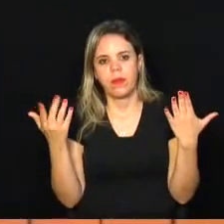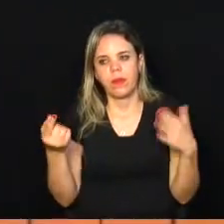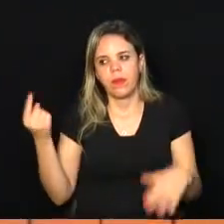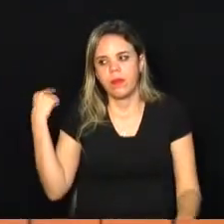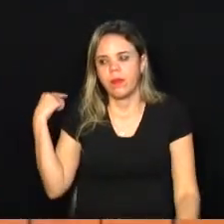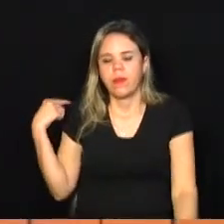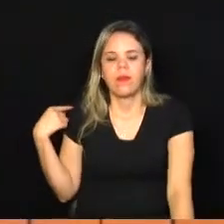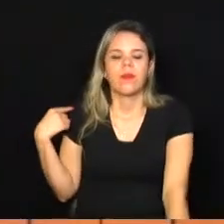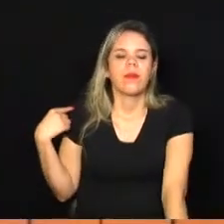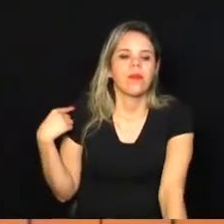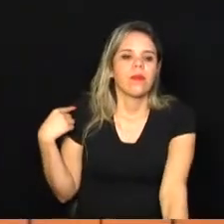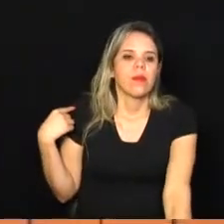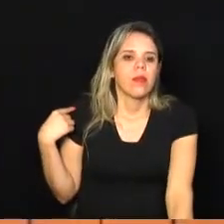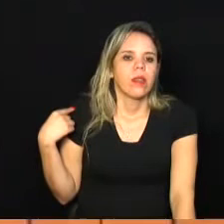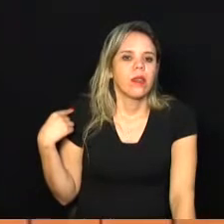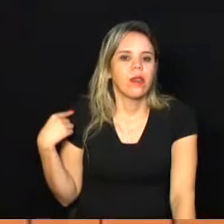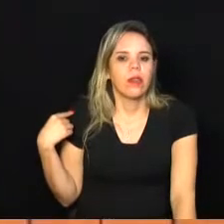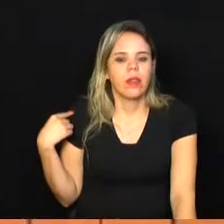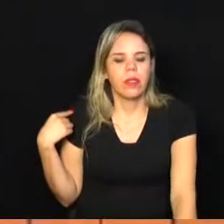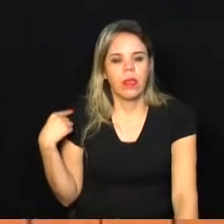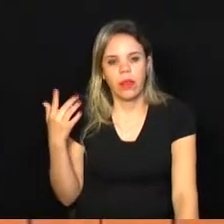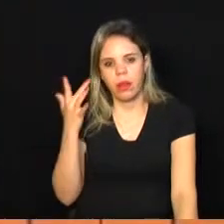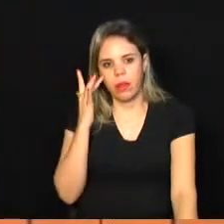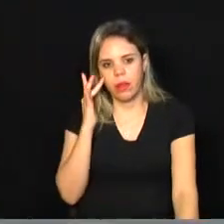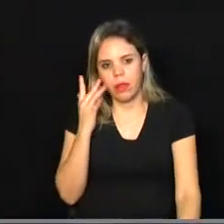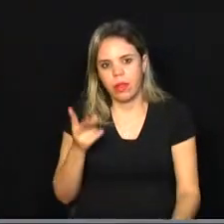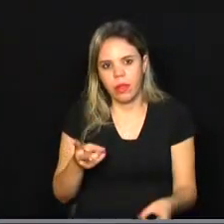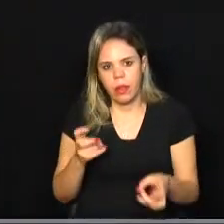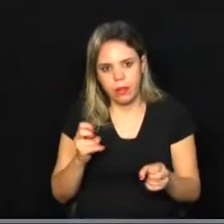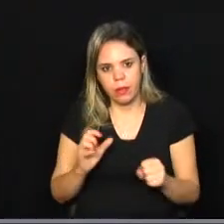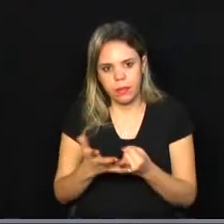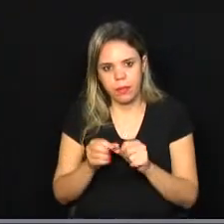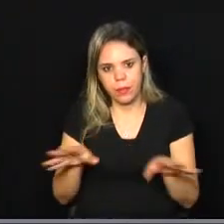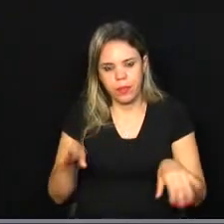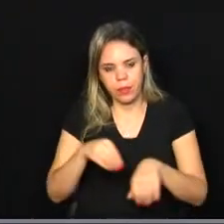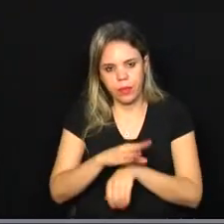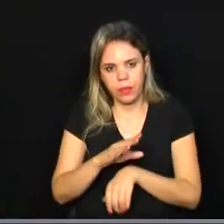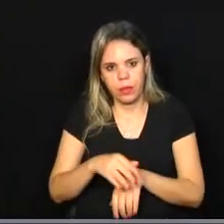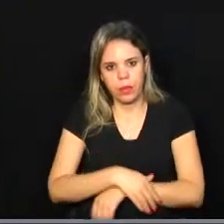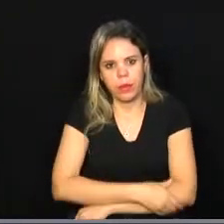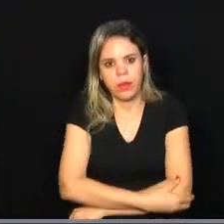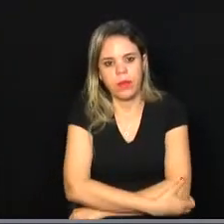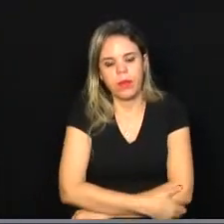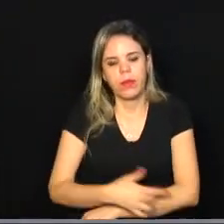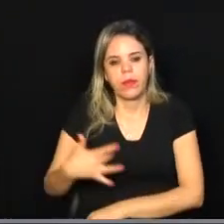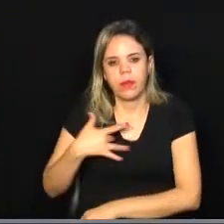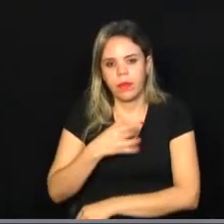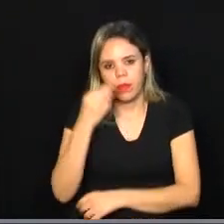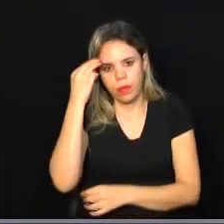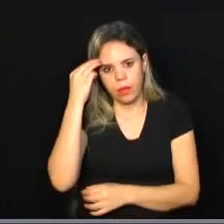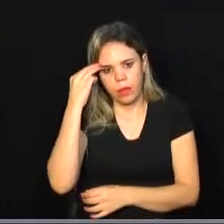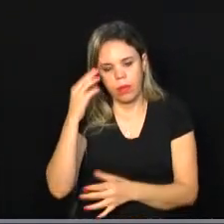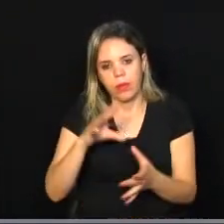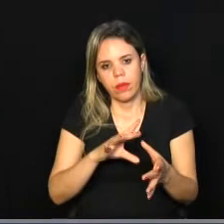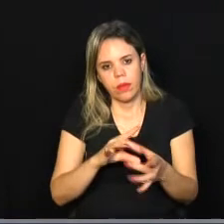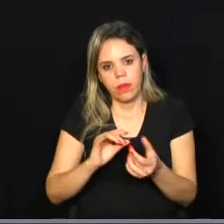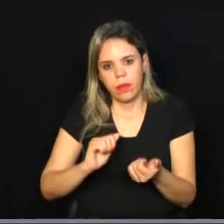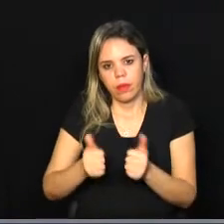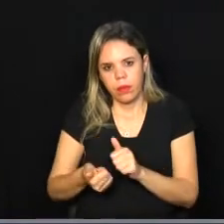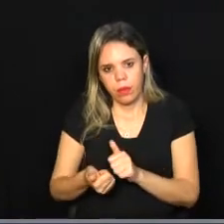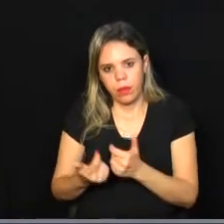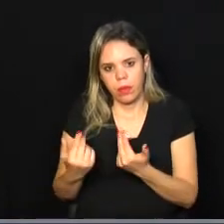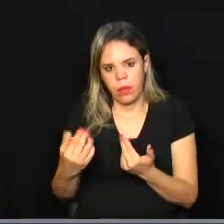antes? Eu vejo que a pandemia ela levantou sim essa bandeira de saúde mental, não só no contexto esportivo,